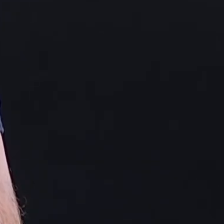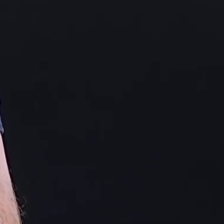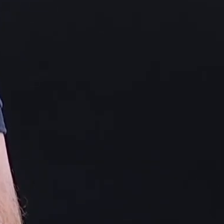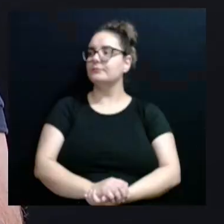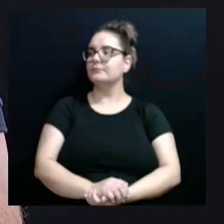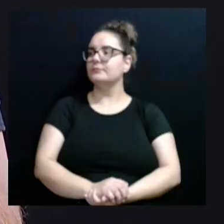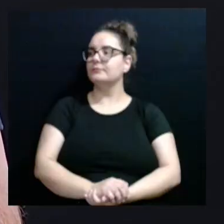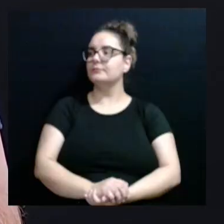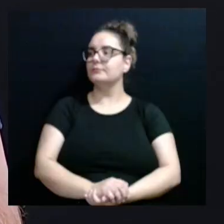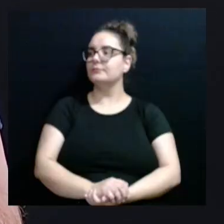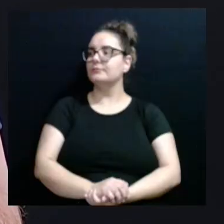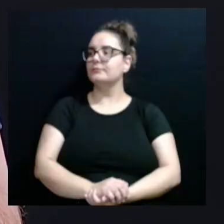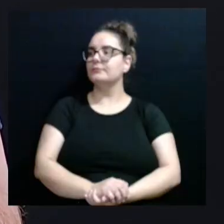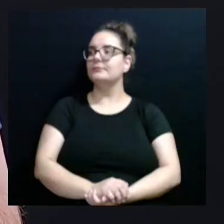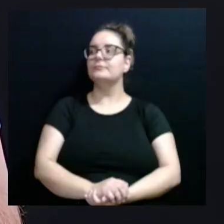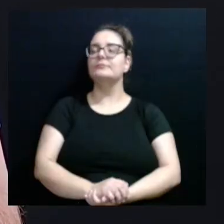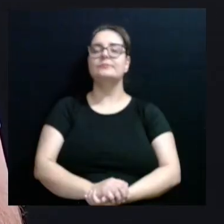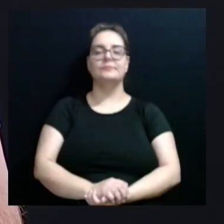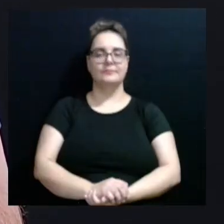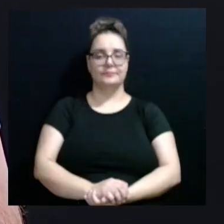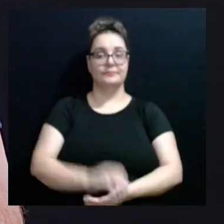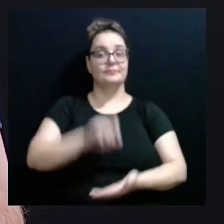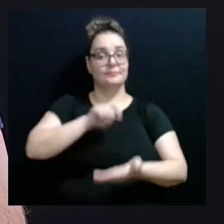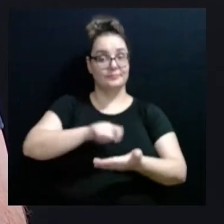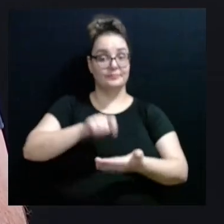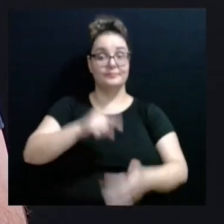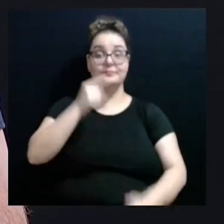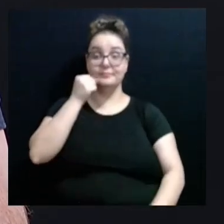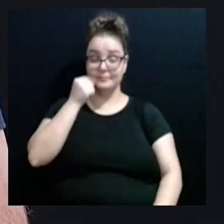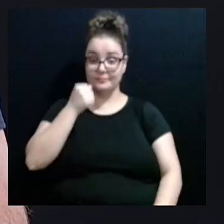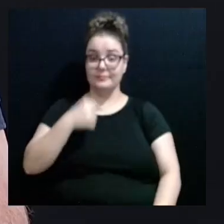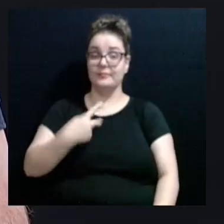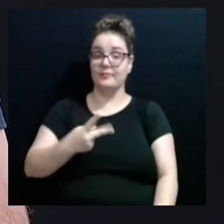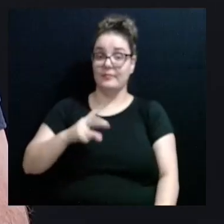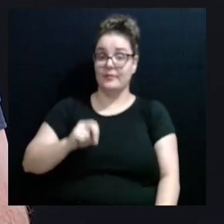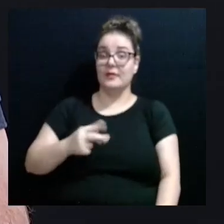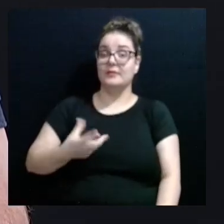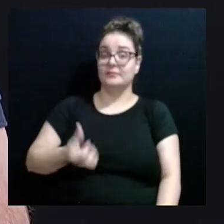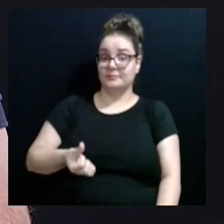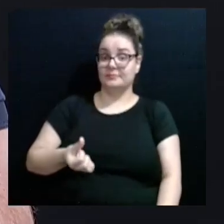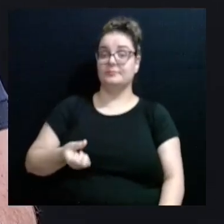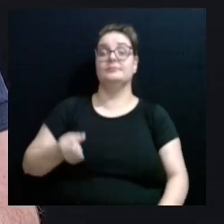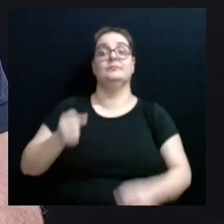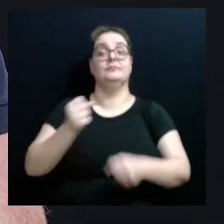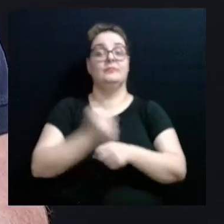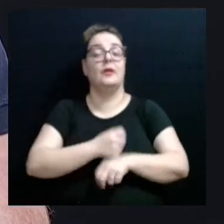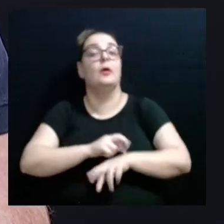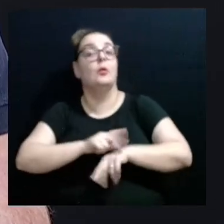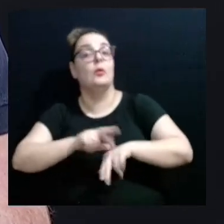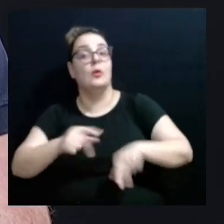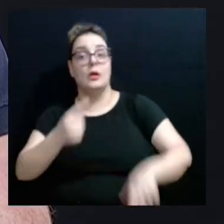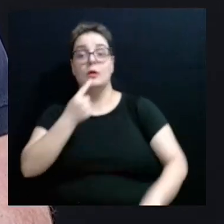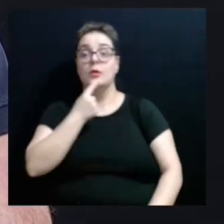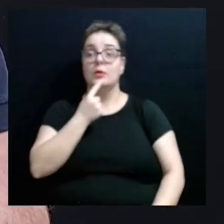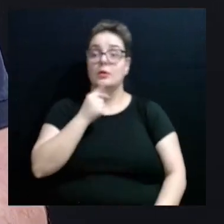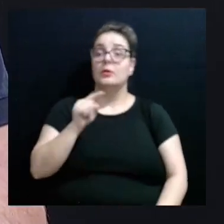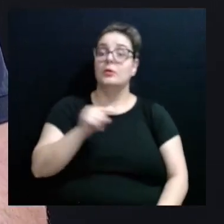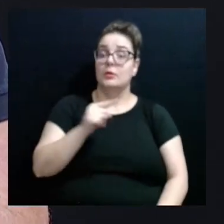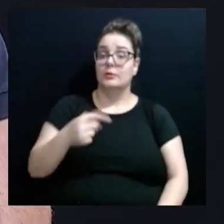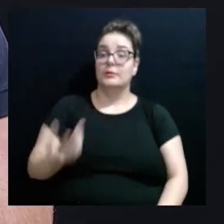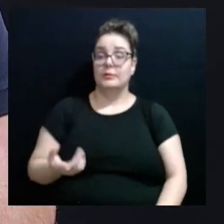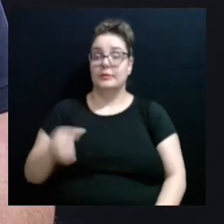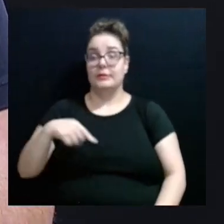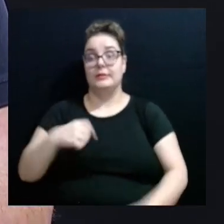Tá no ar mais um Na Ponta do Lápis e 2026 é um ano com muitos feriados. Só neste ano nós temos 10